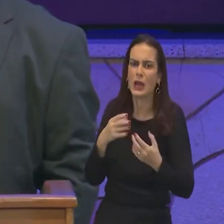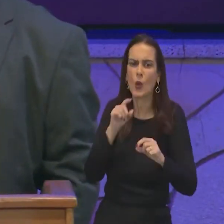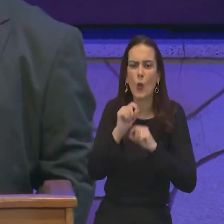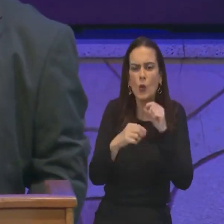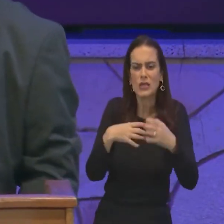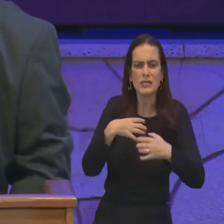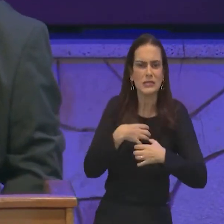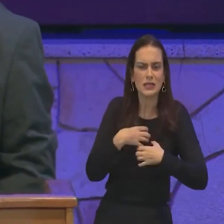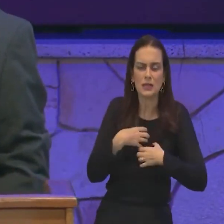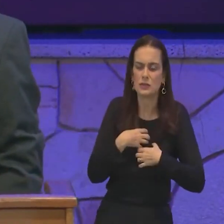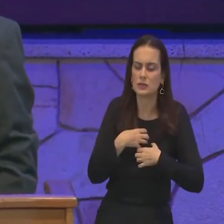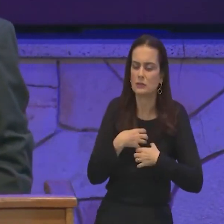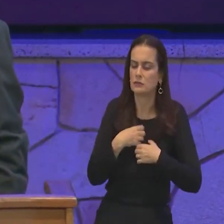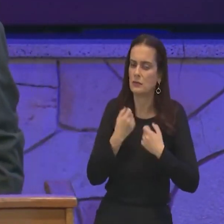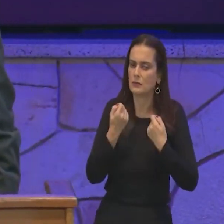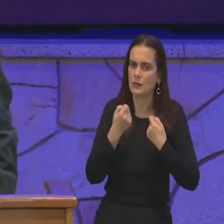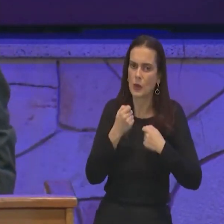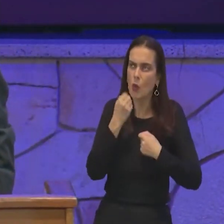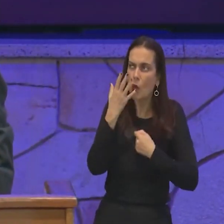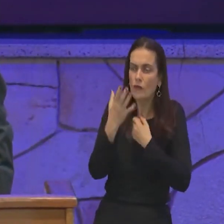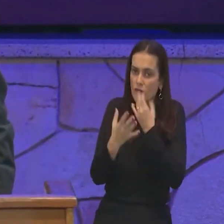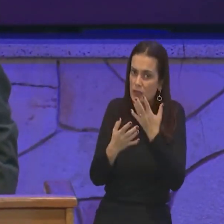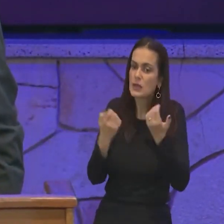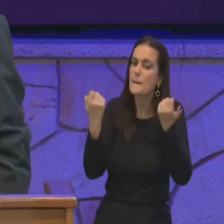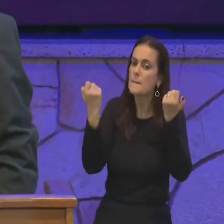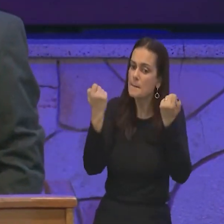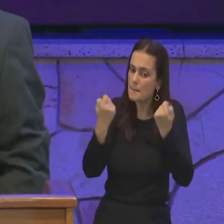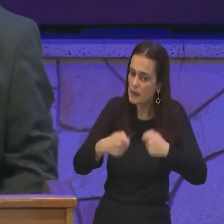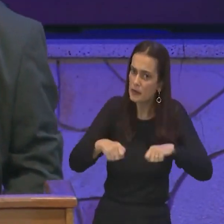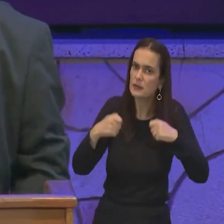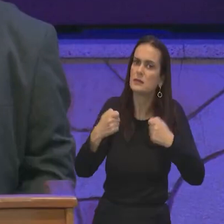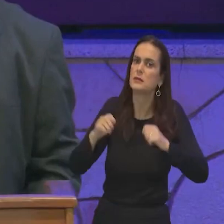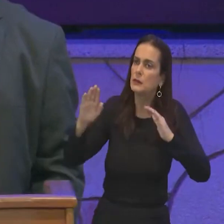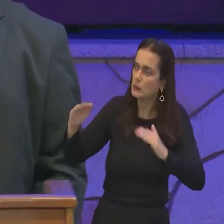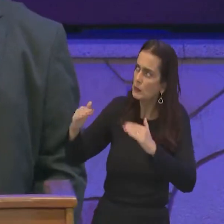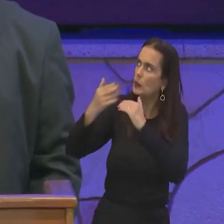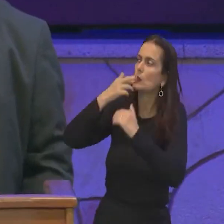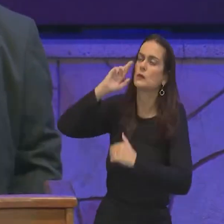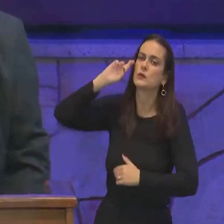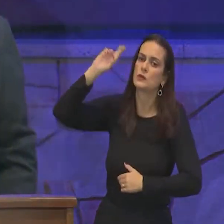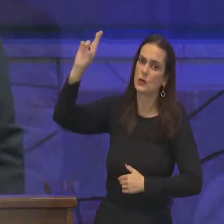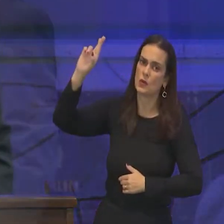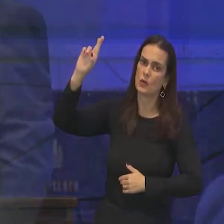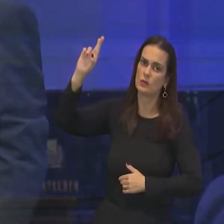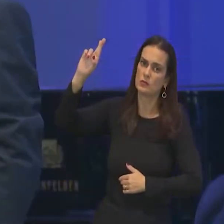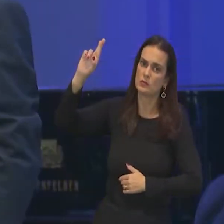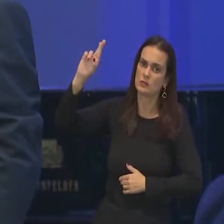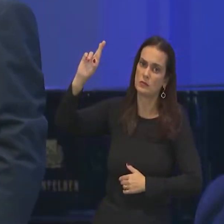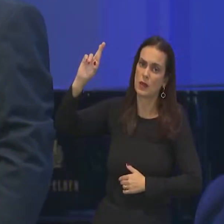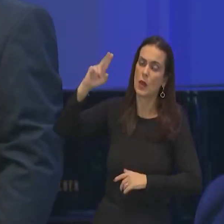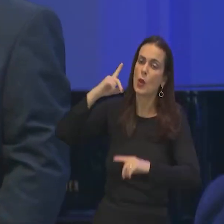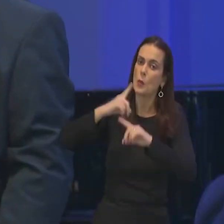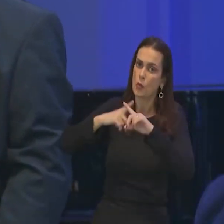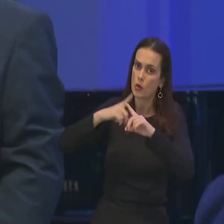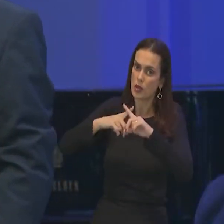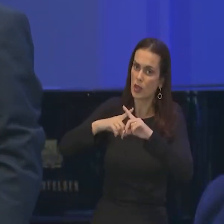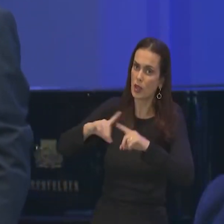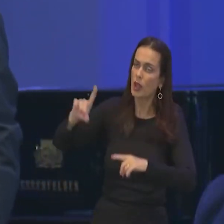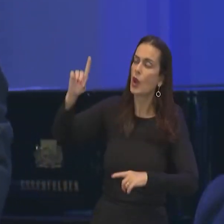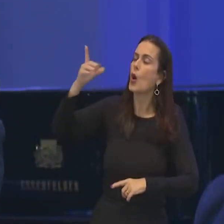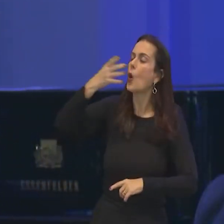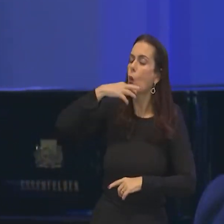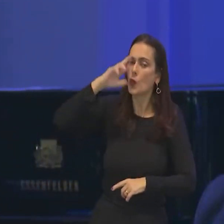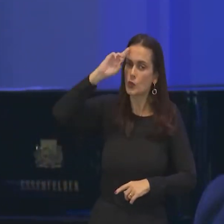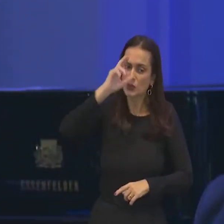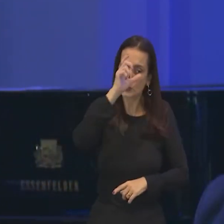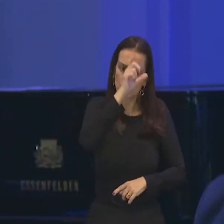vão no seu coração. Confesse-os e coloque-os diante do Senhor, porque se Ele quisesse fulminar a mim ou a você, Ele já teria feito isso há